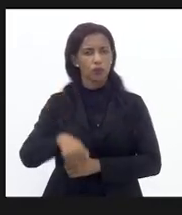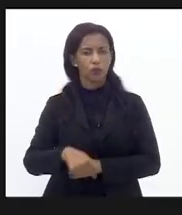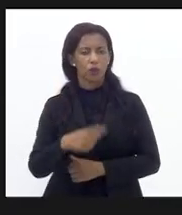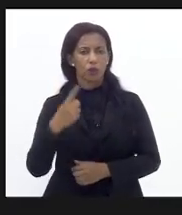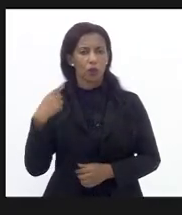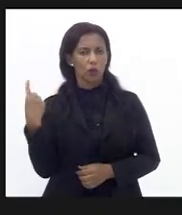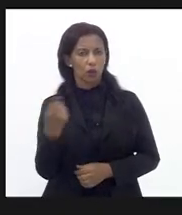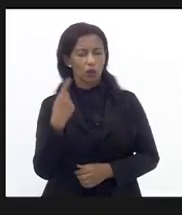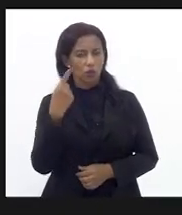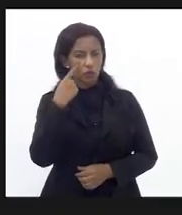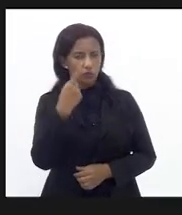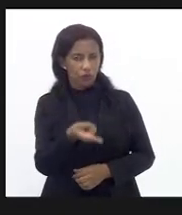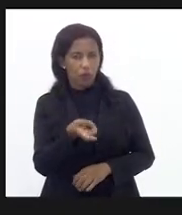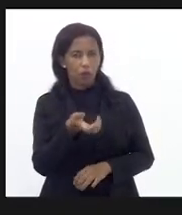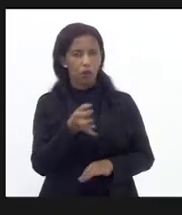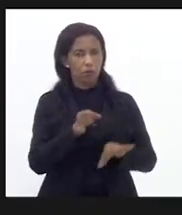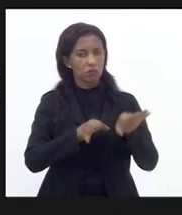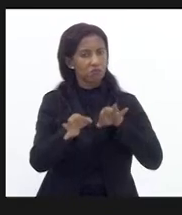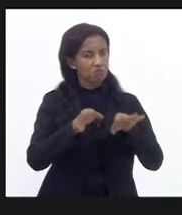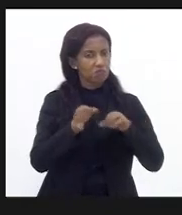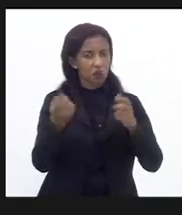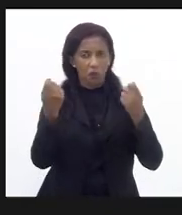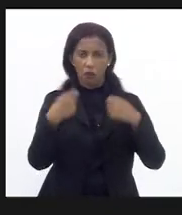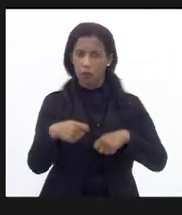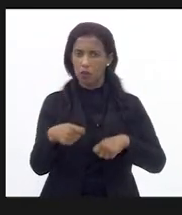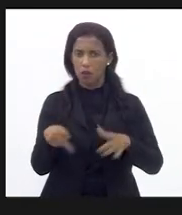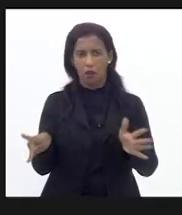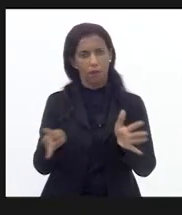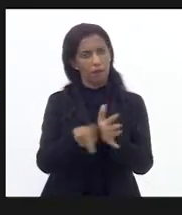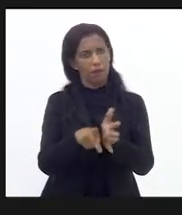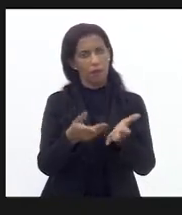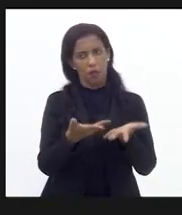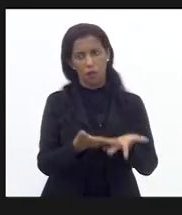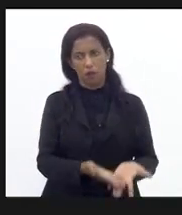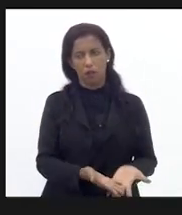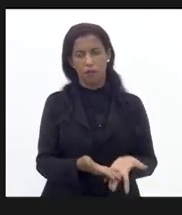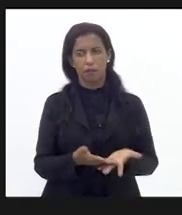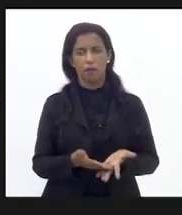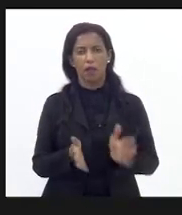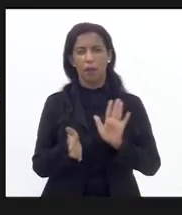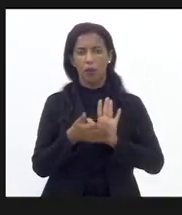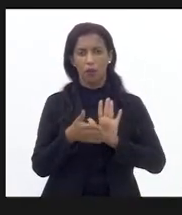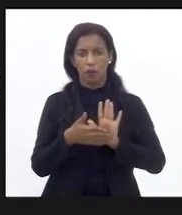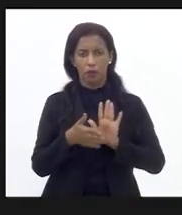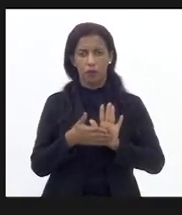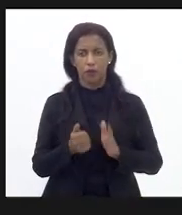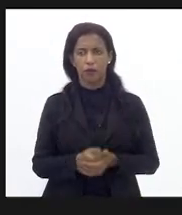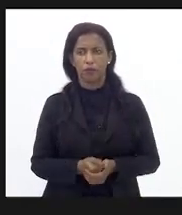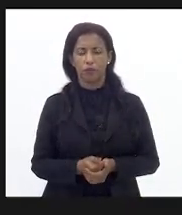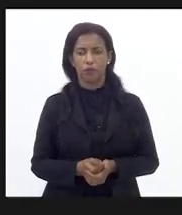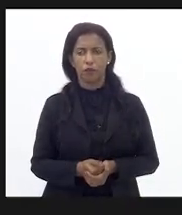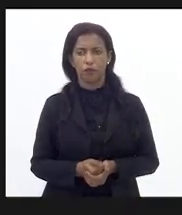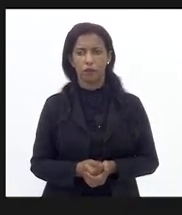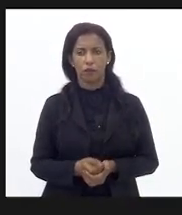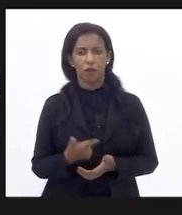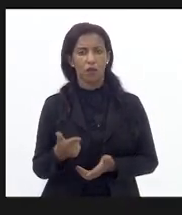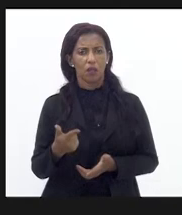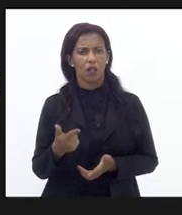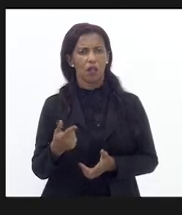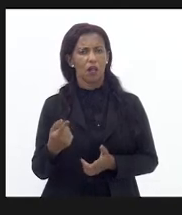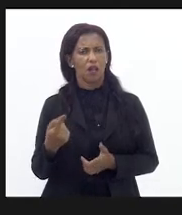nós vemos que essa matéria nem deveria estar fazendo parte né da proposta uma vez que ela é